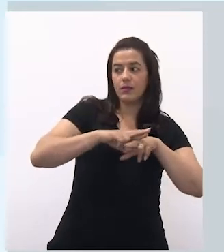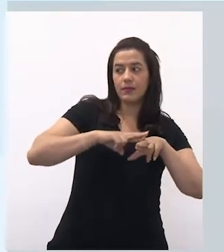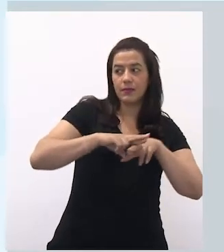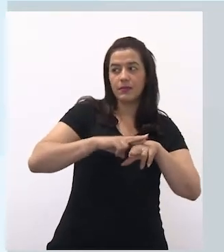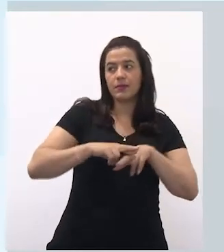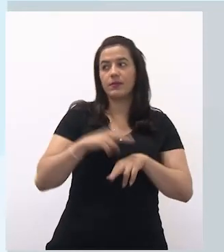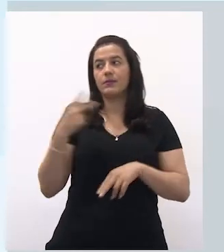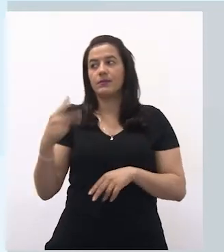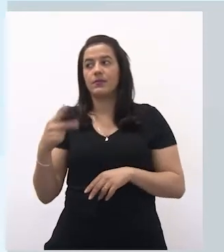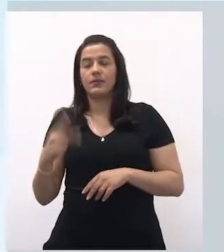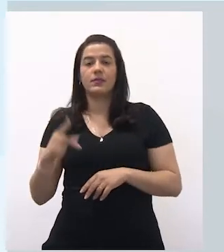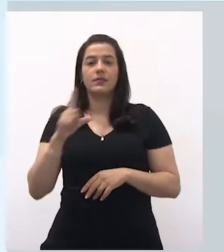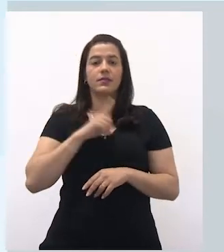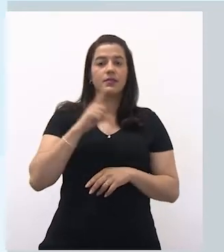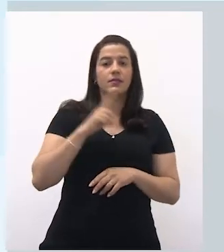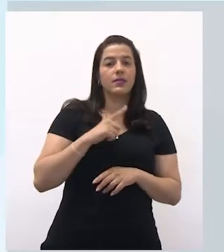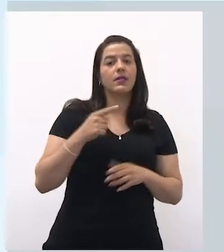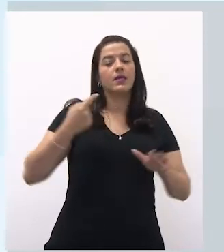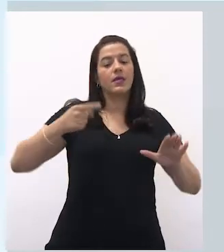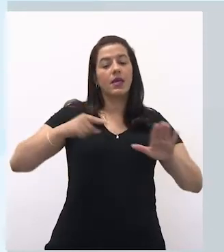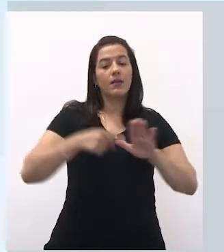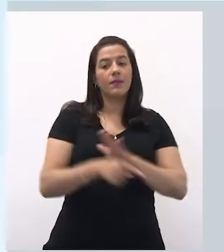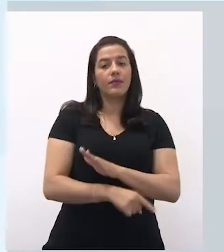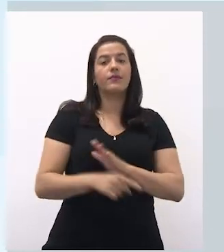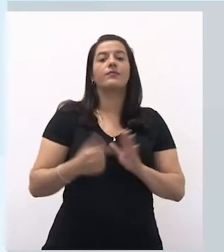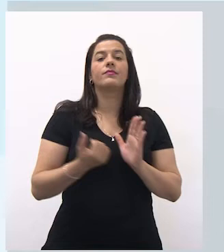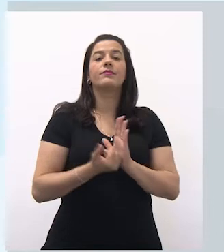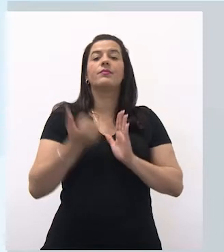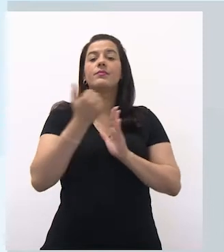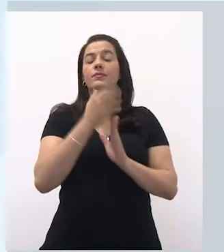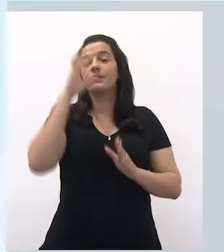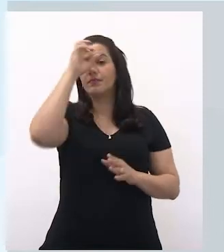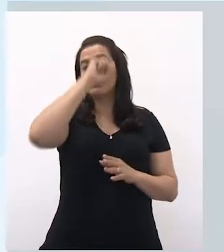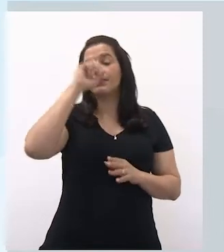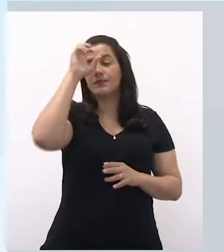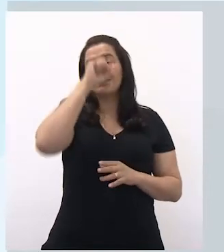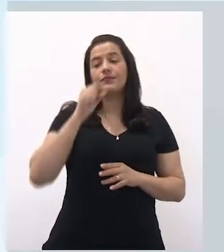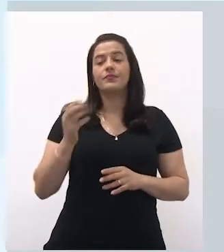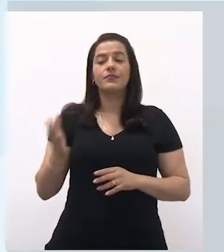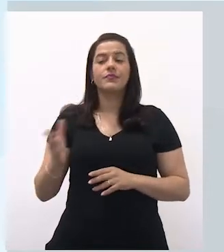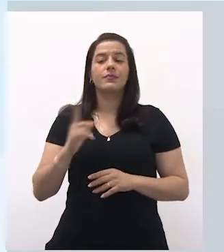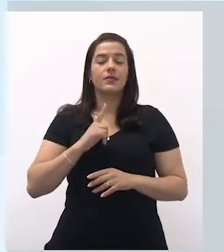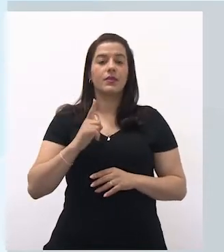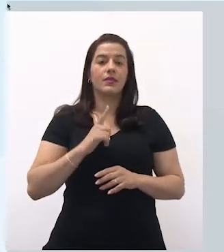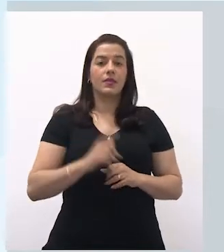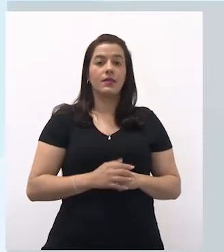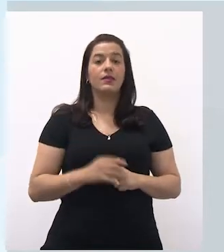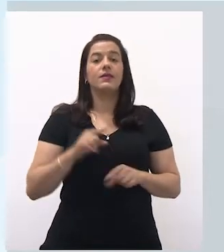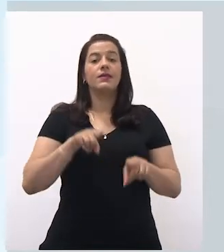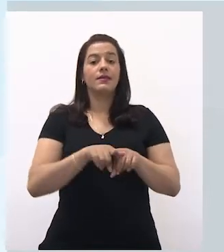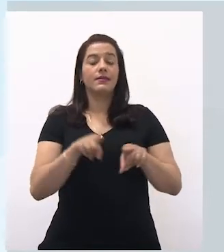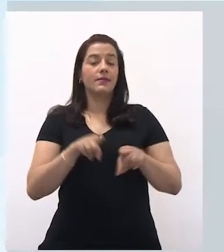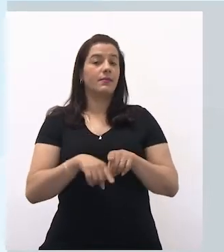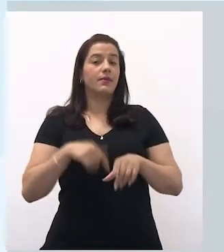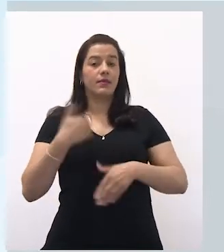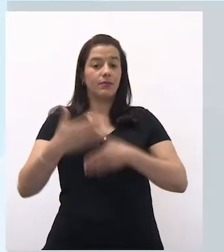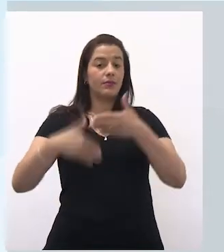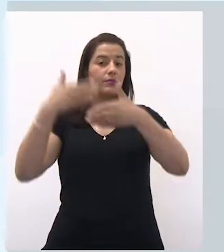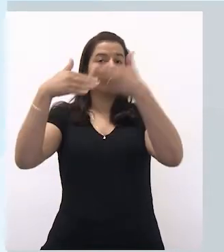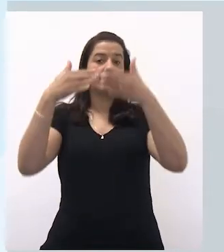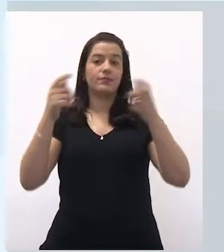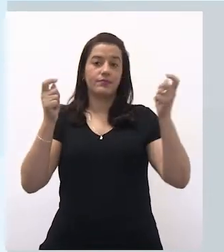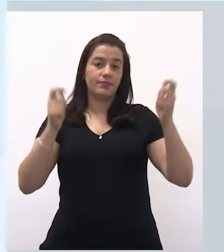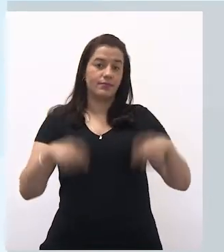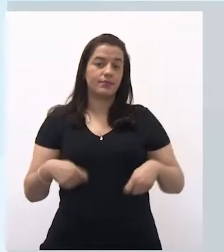que não aprendeu e em aprofundamento da aprendizagem para aquele que aprendeu, mas pode ir para um nível mais alto, pode